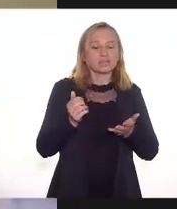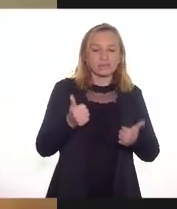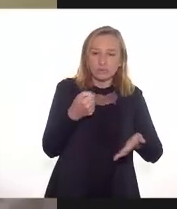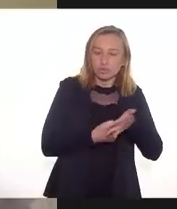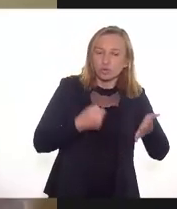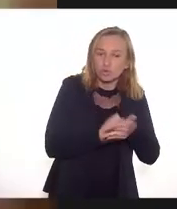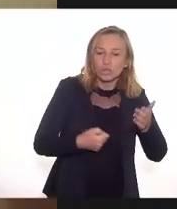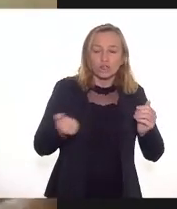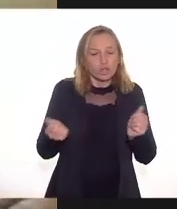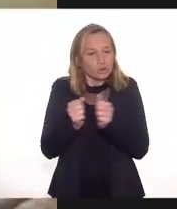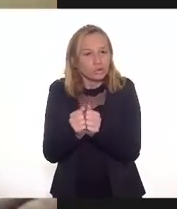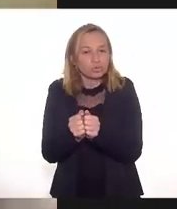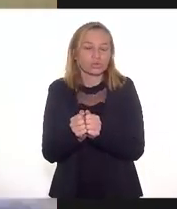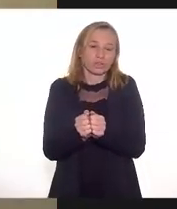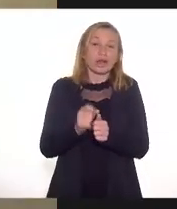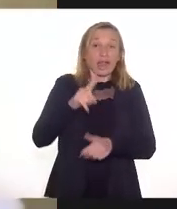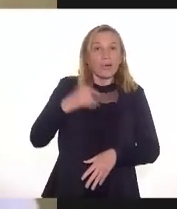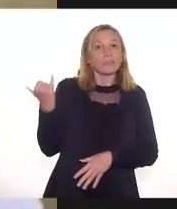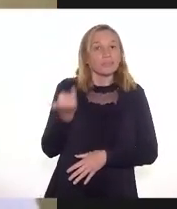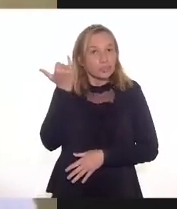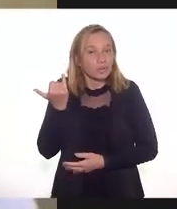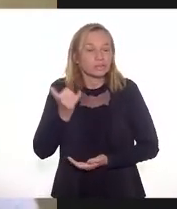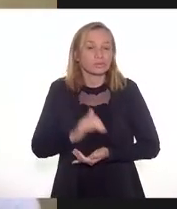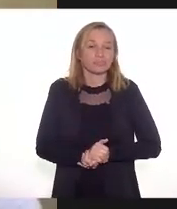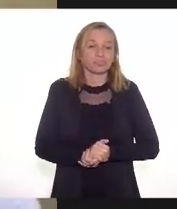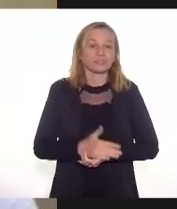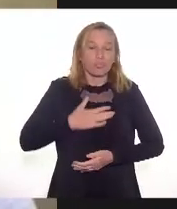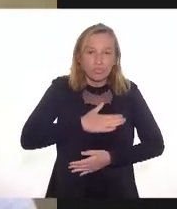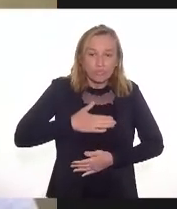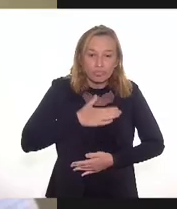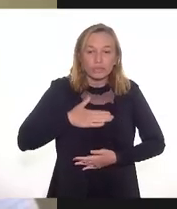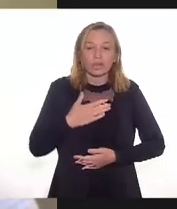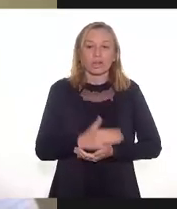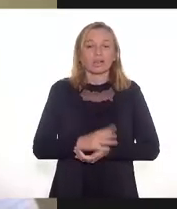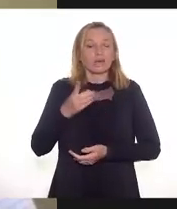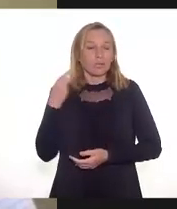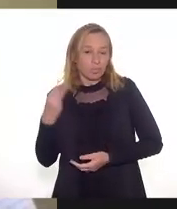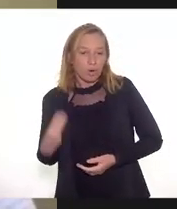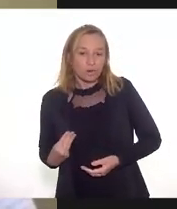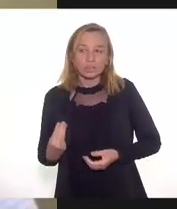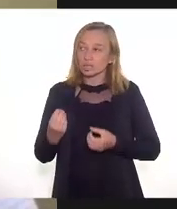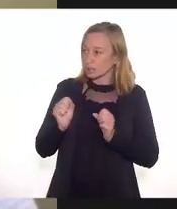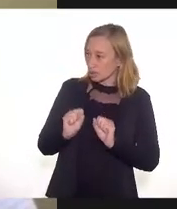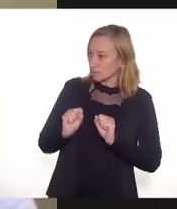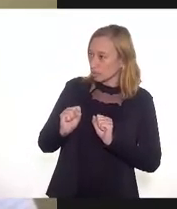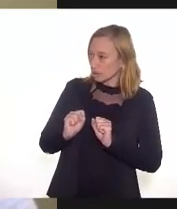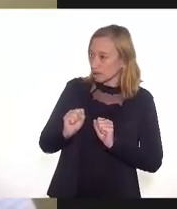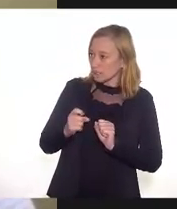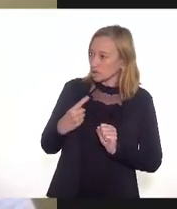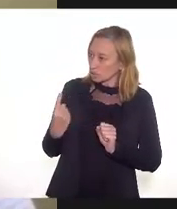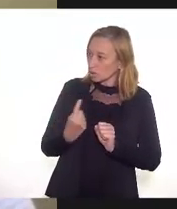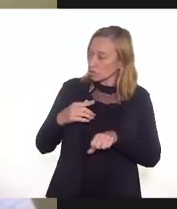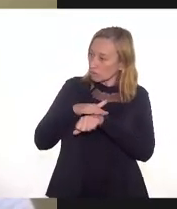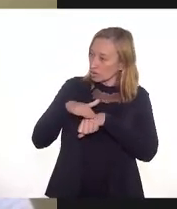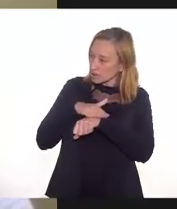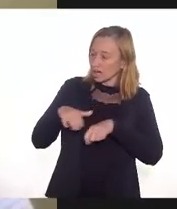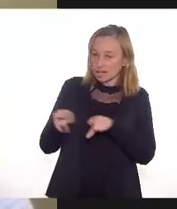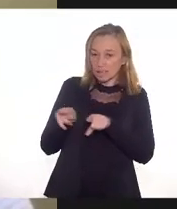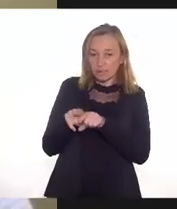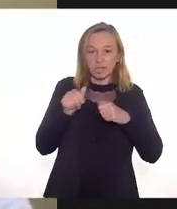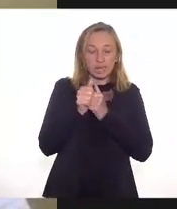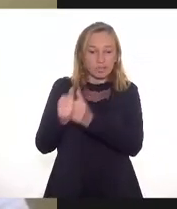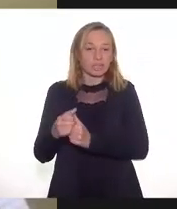que é fundamental para o Rio de Janeiro. Então, eu gostaria, Mônica, se você topar, a gente fazer essa conversa com o encaminhamento